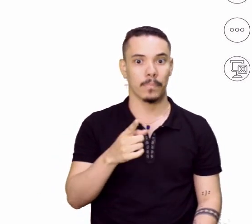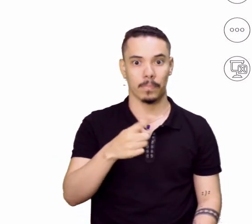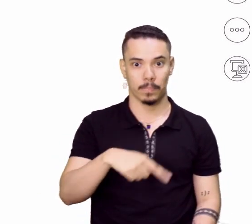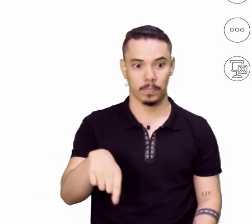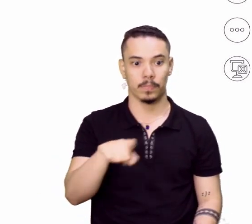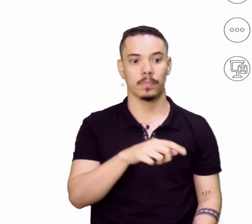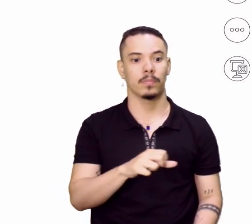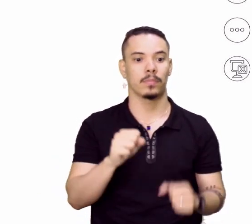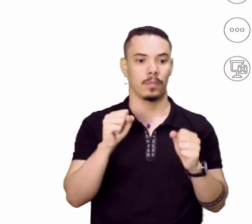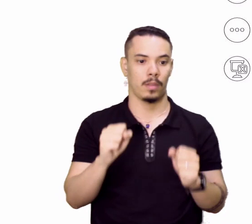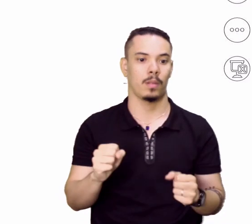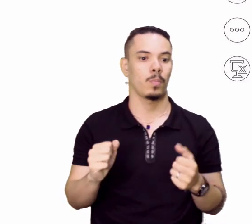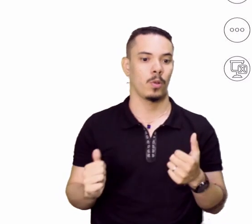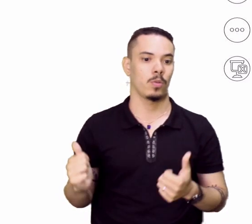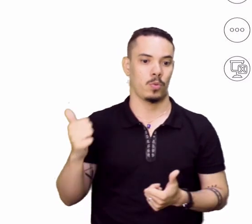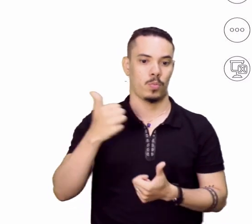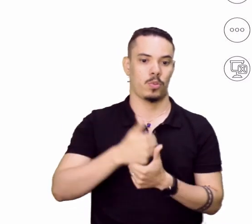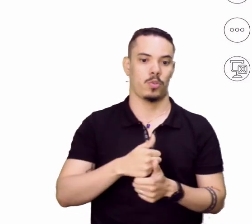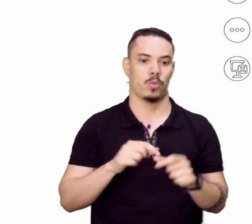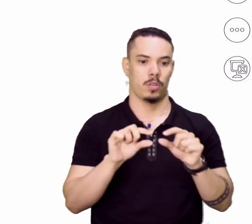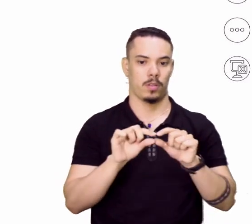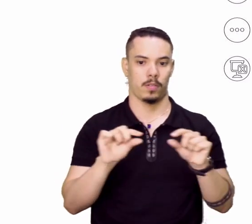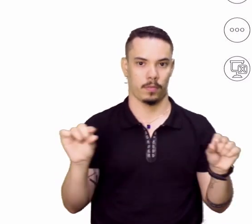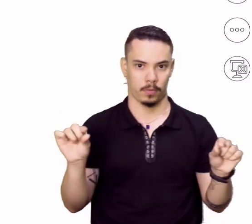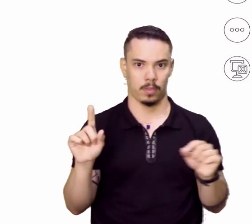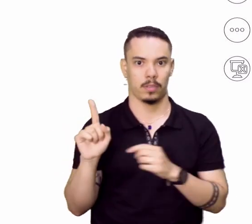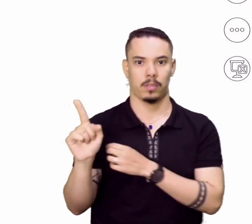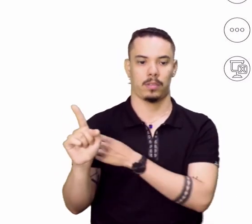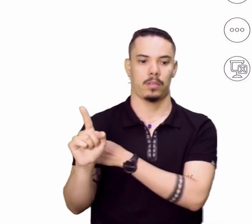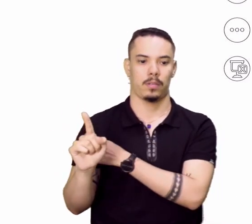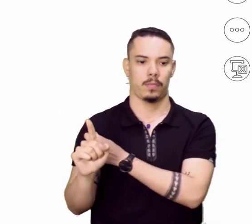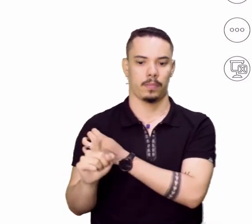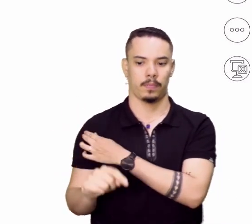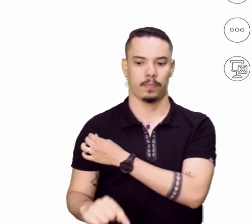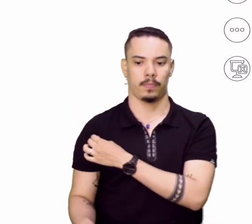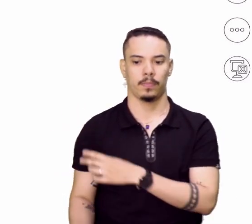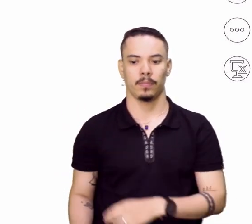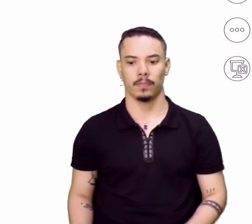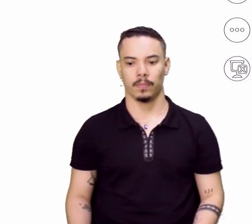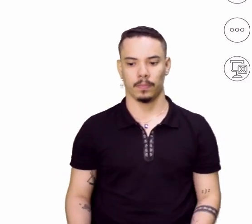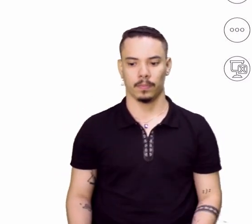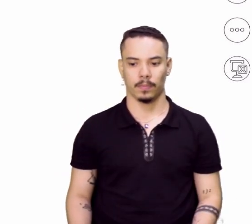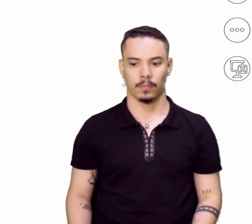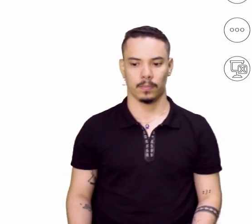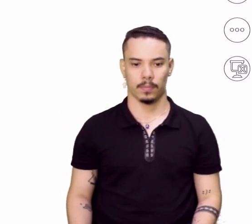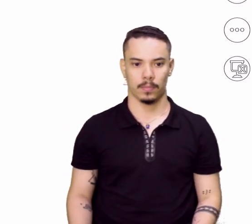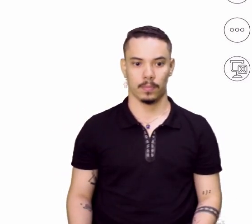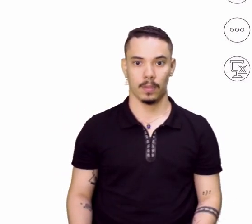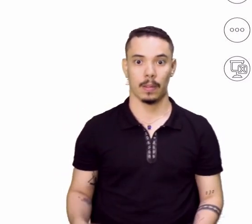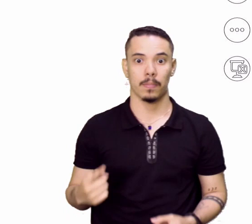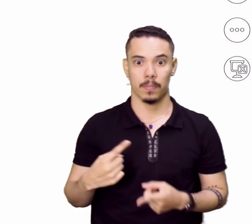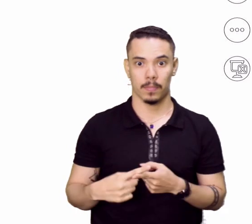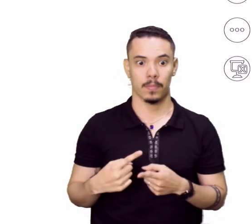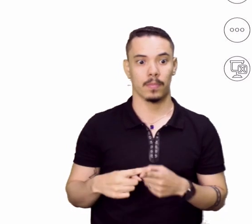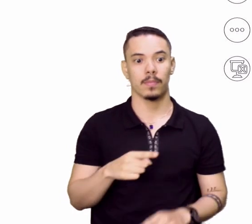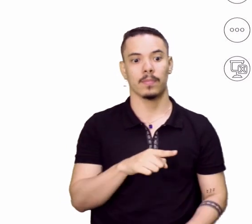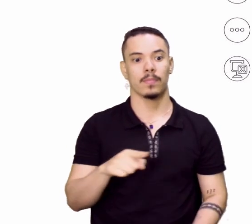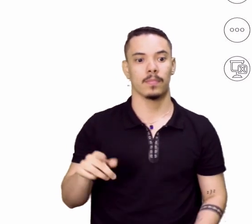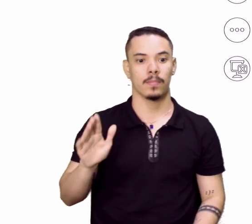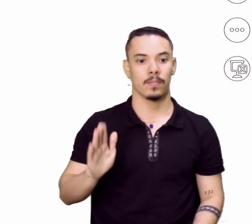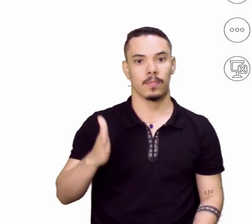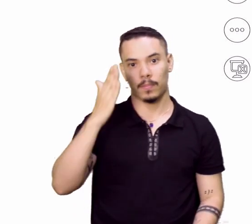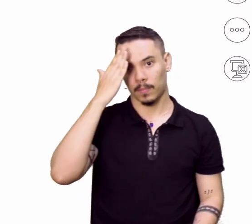substituir nas orações, nas define clauses, naquelas orações onde são